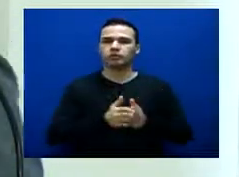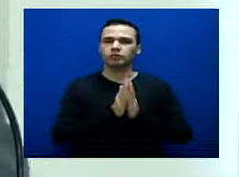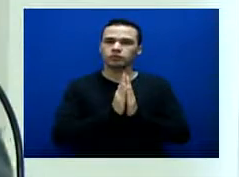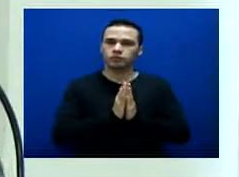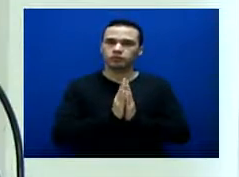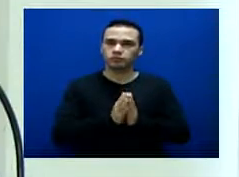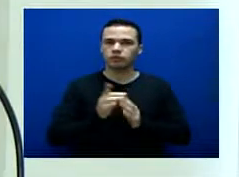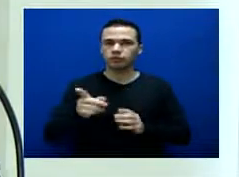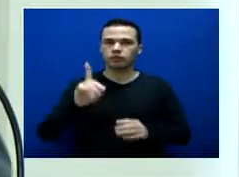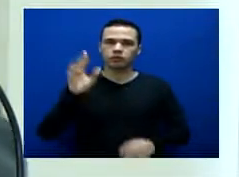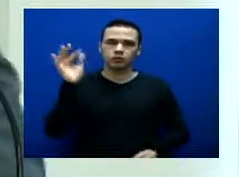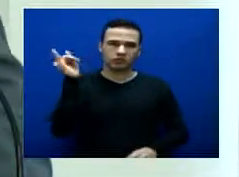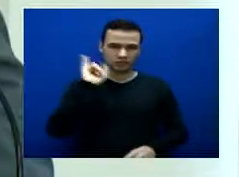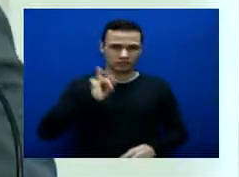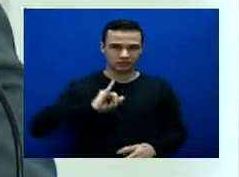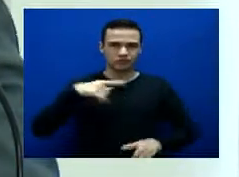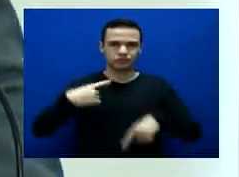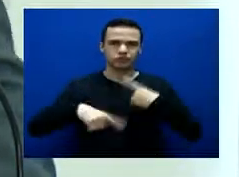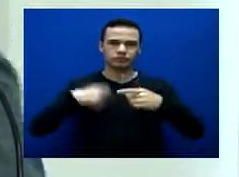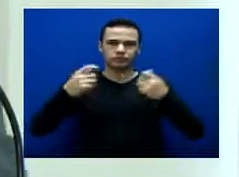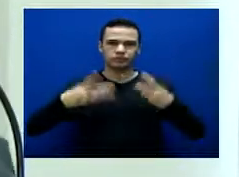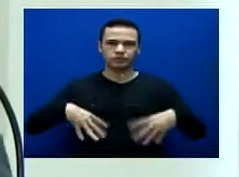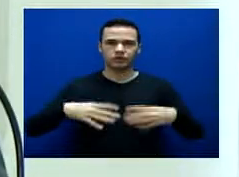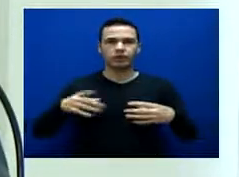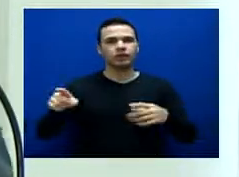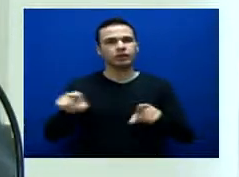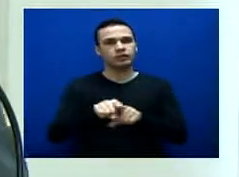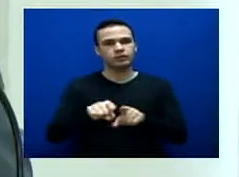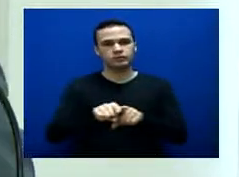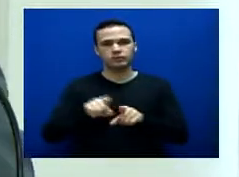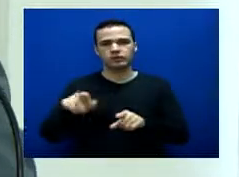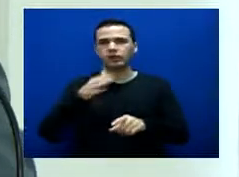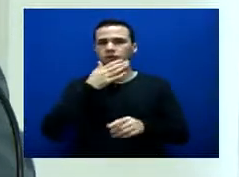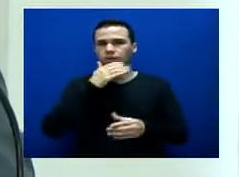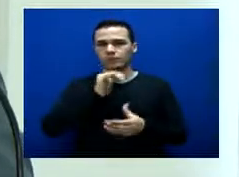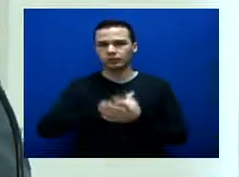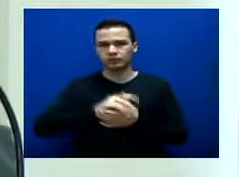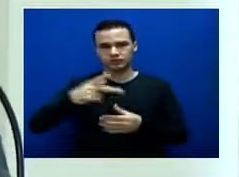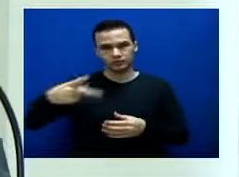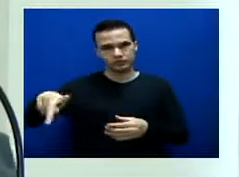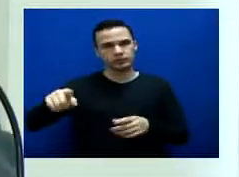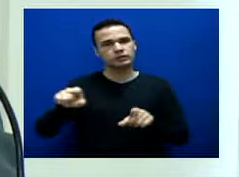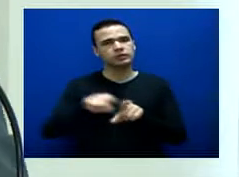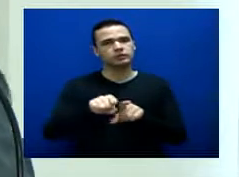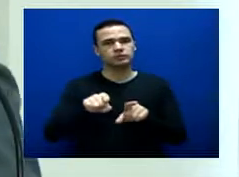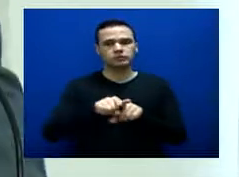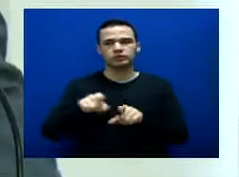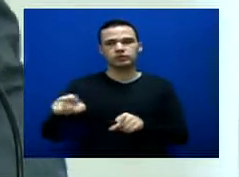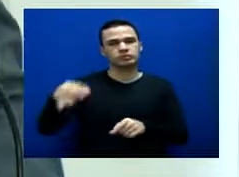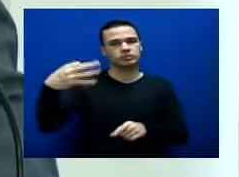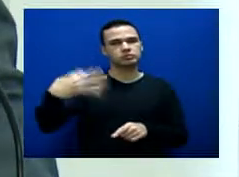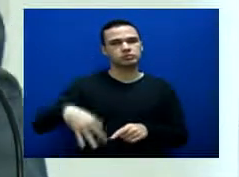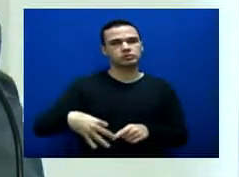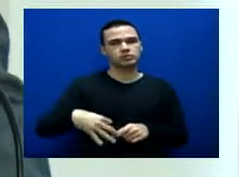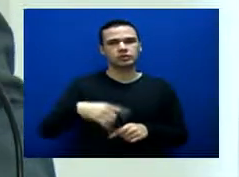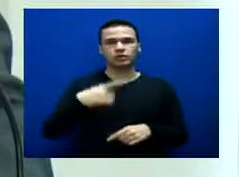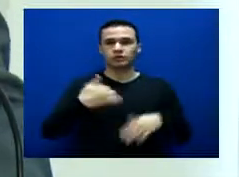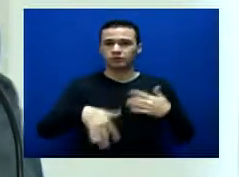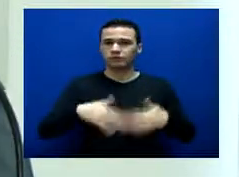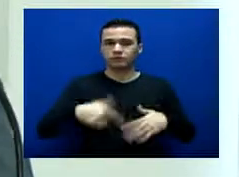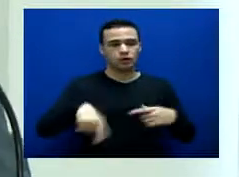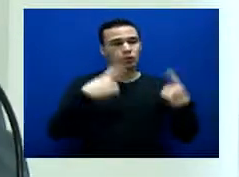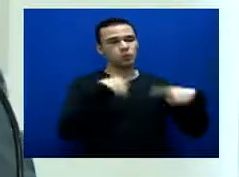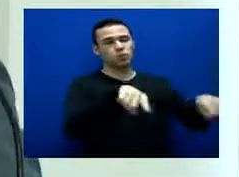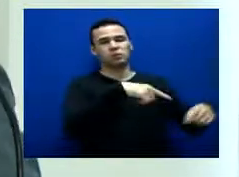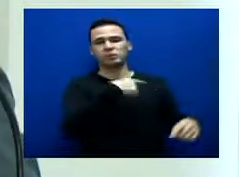depois a vereadora Yara usar a palavra, que também tem um marido que é um exemplo para nós. O que eu estou falando, eu não tenho nada